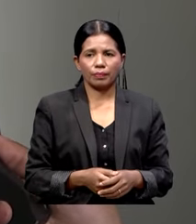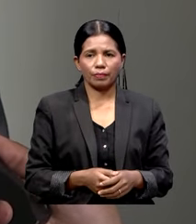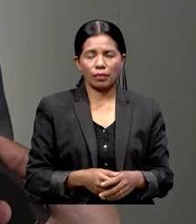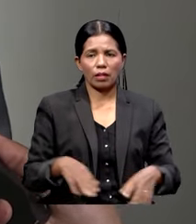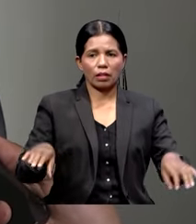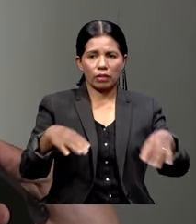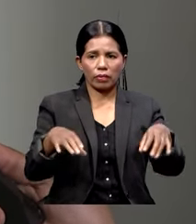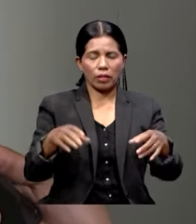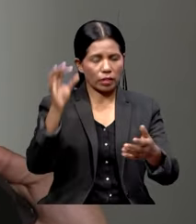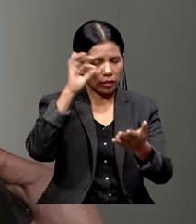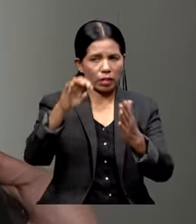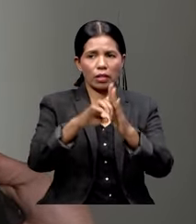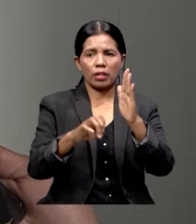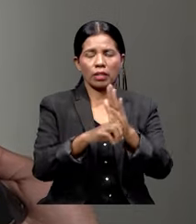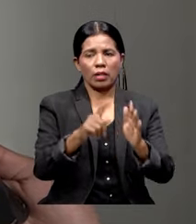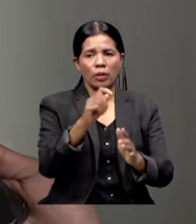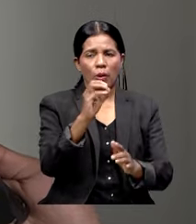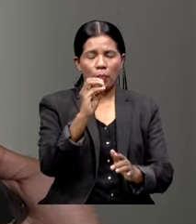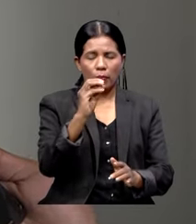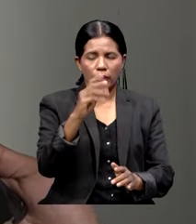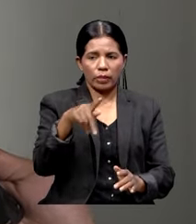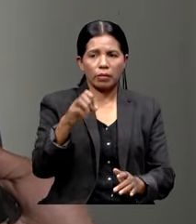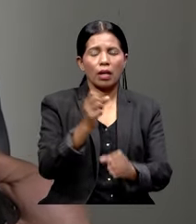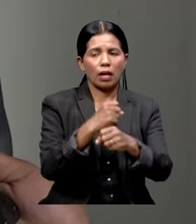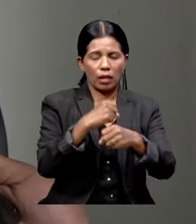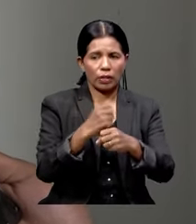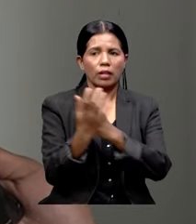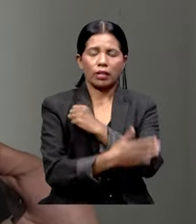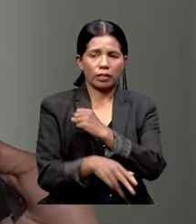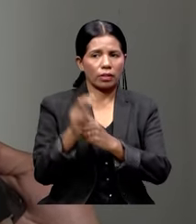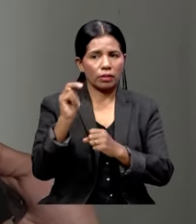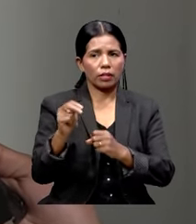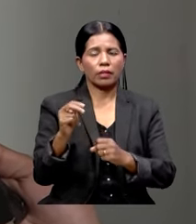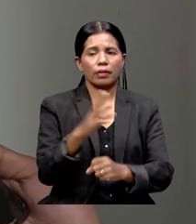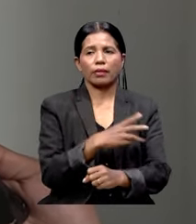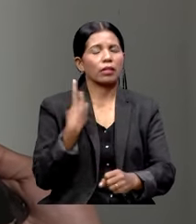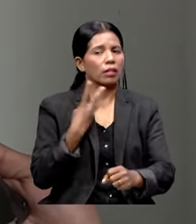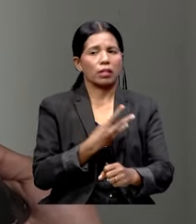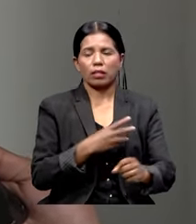serviço da Secretaria de Toponímia, está na nação União, Rainha União. É mahut, né? Beita